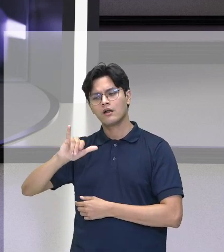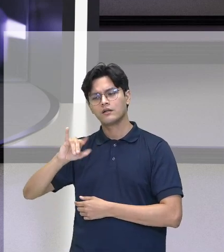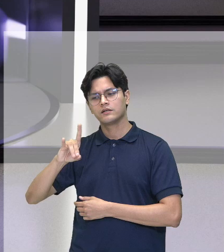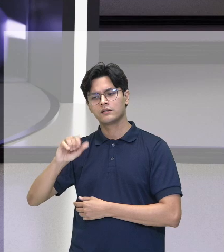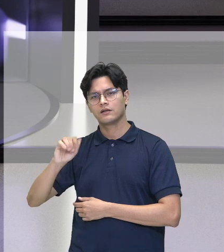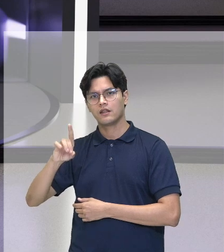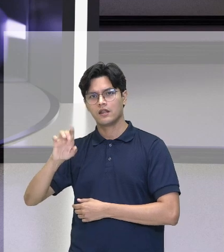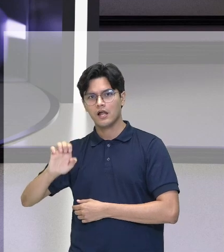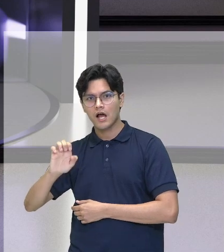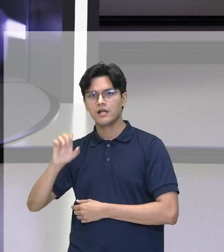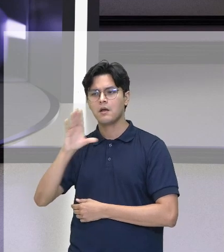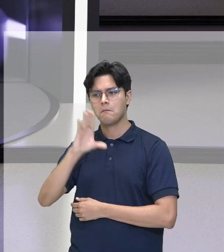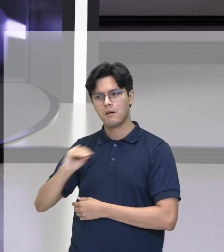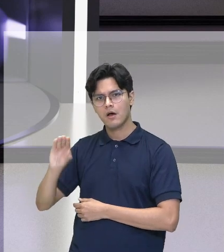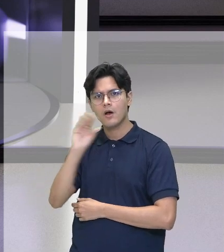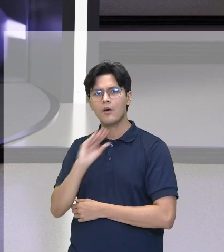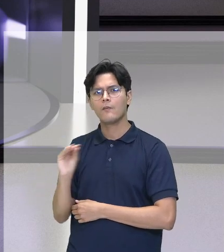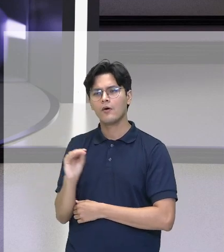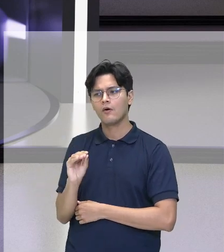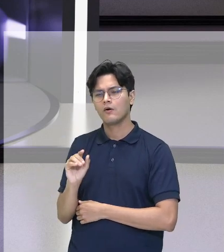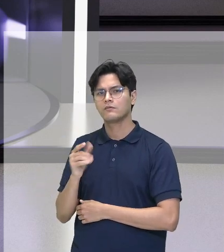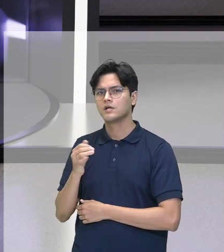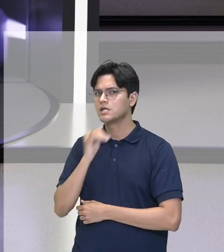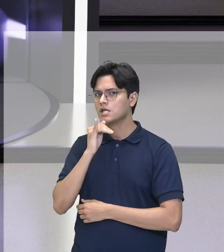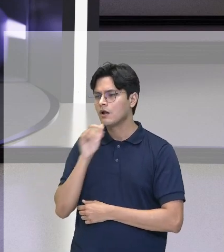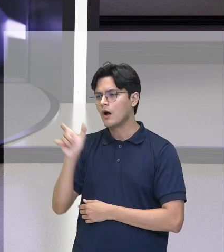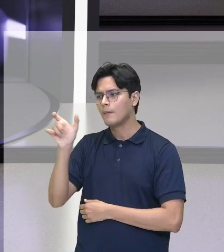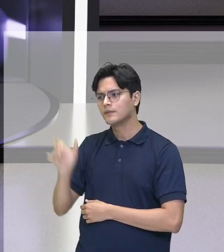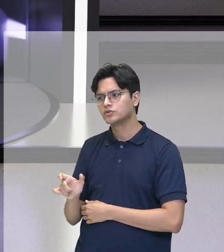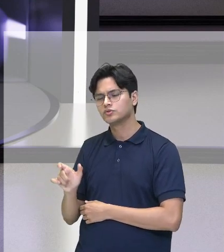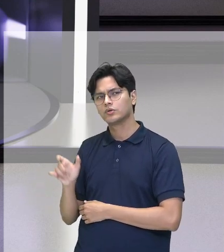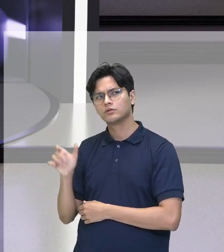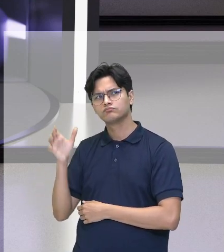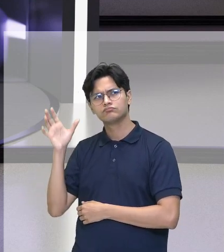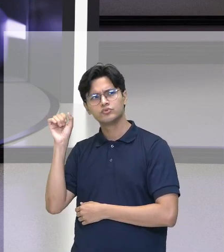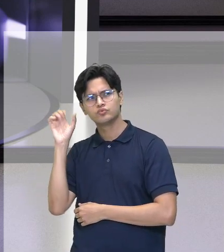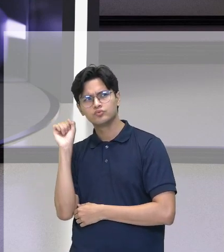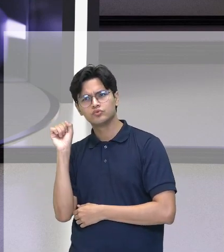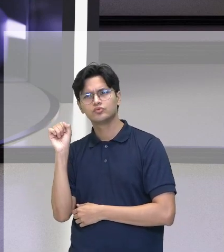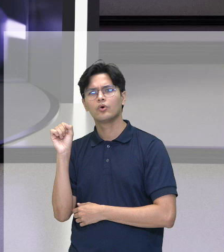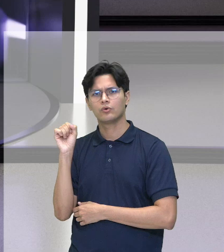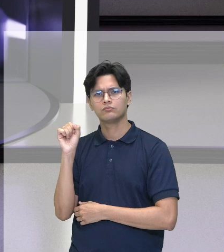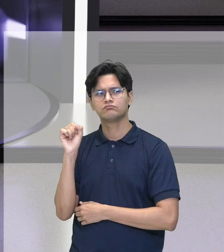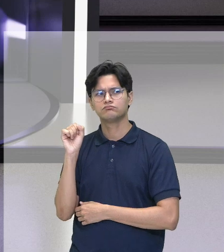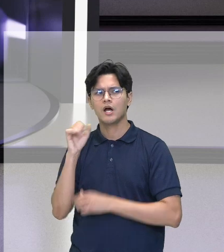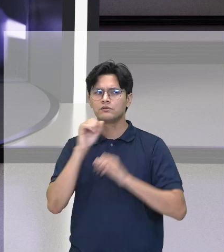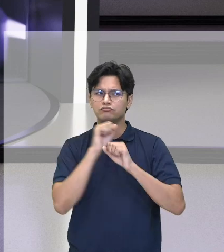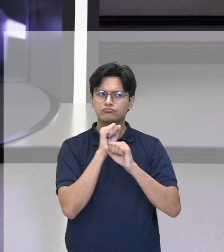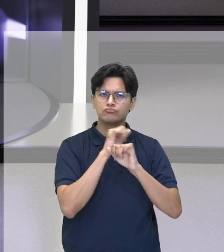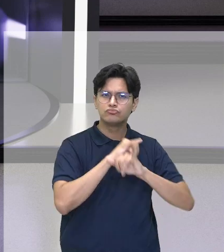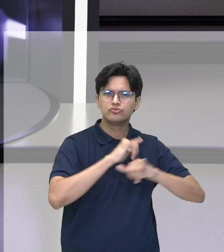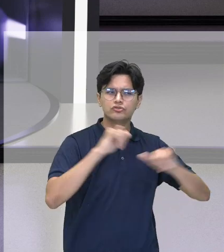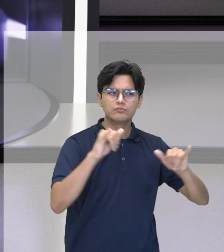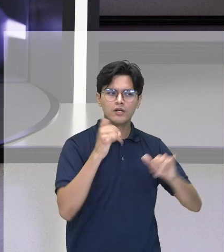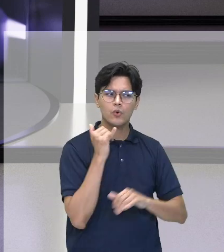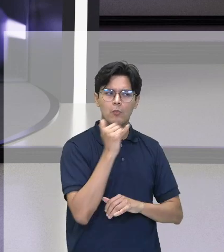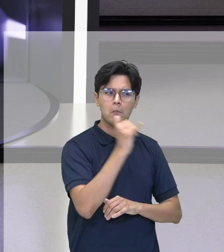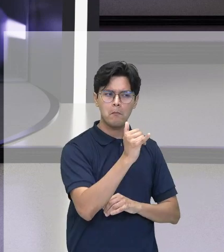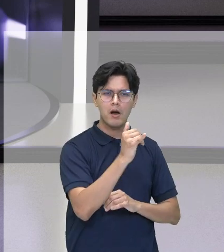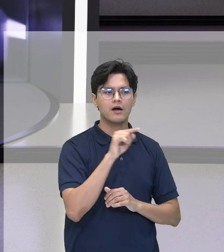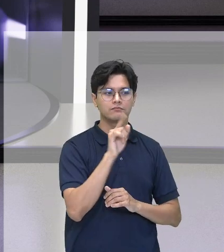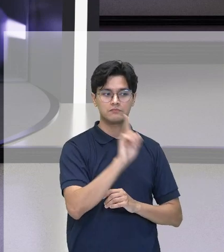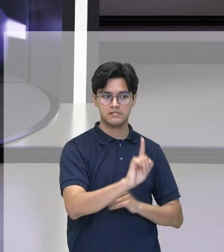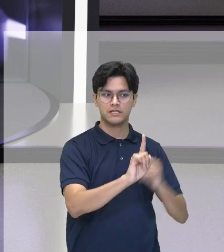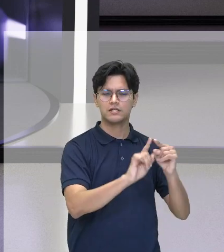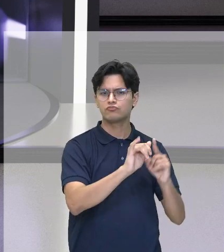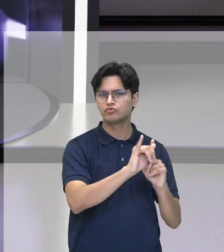Alguém escutou algo e foi transmitindo lá na comunidade, e aí a coisa foi se tornando canônica, foi